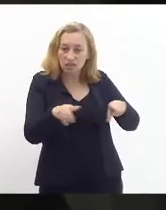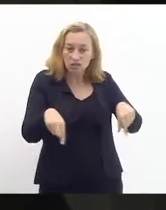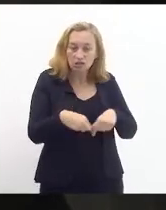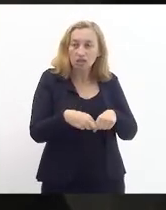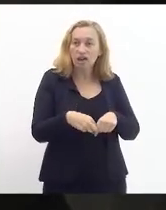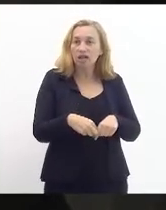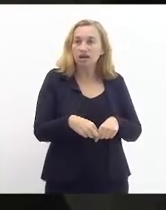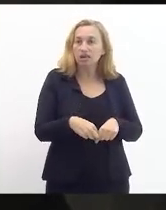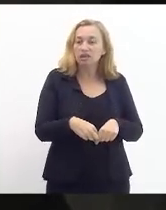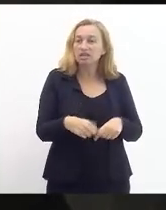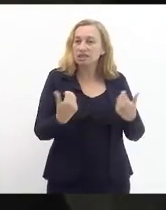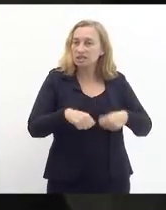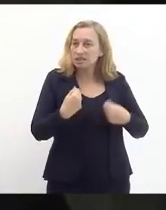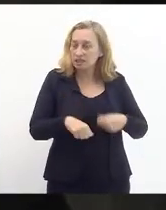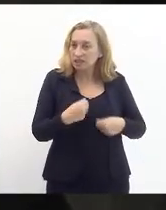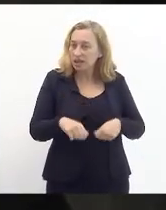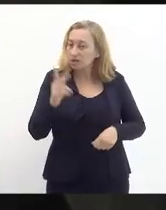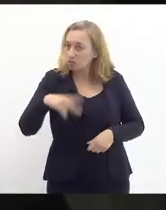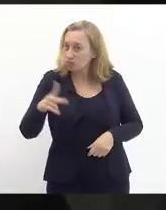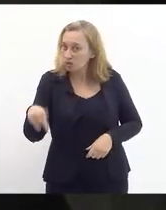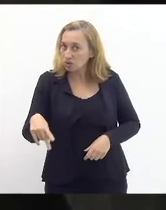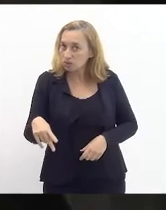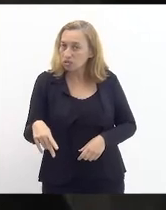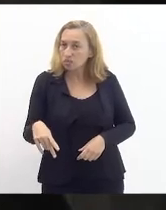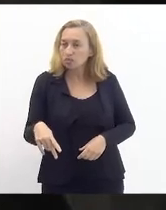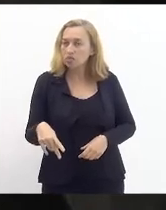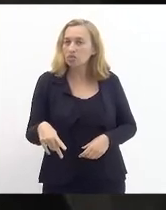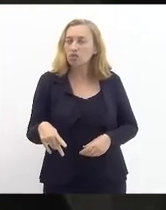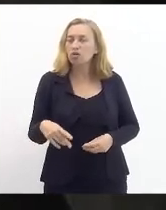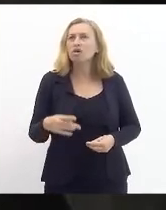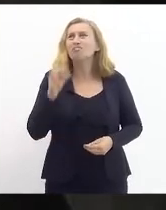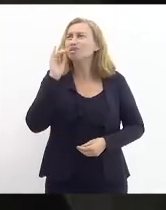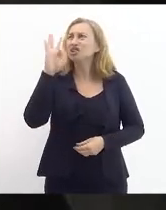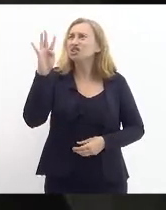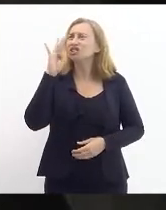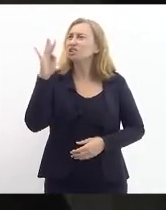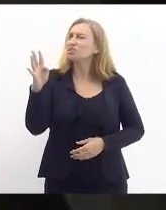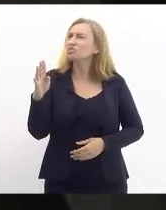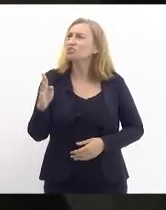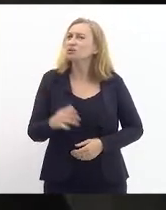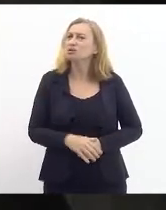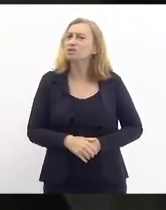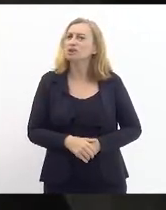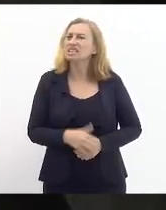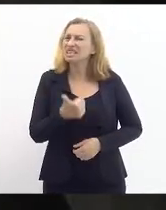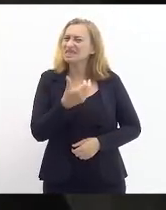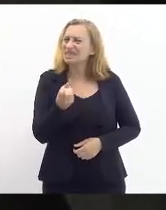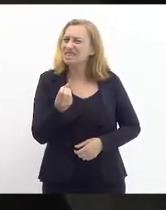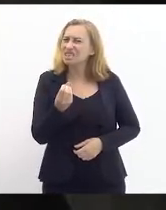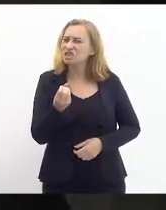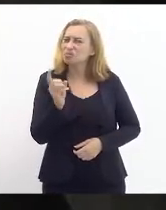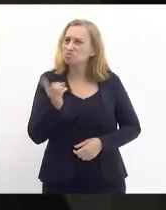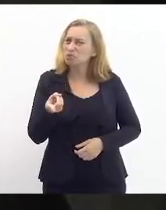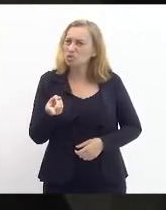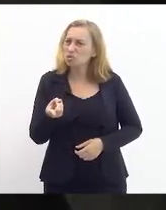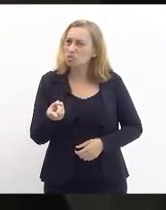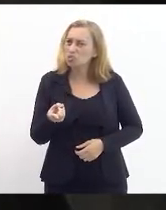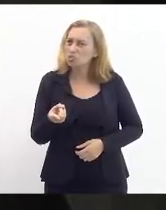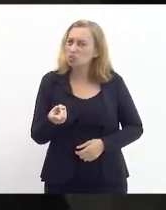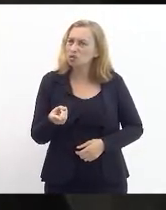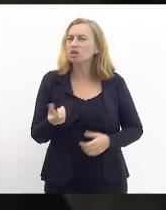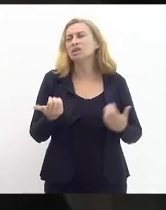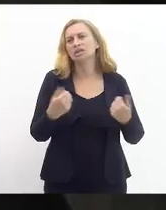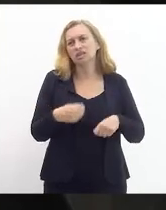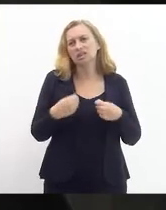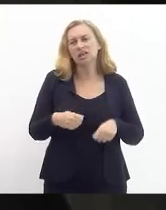tem carência de professor 16.000 depois de mil turmas Fico Imaginando assim por alto 16 mil turmas onde tem